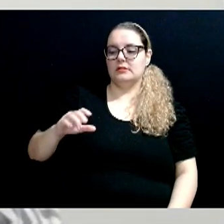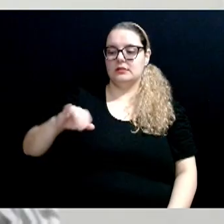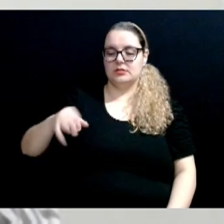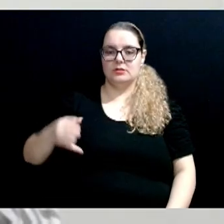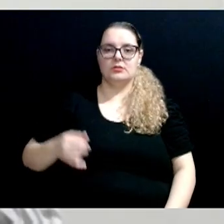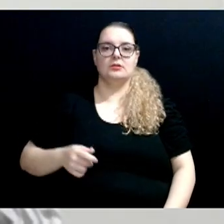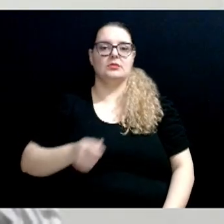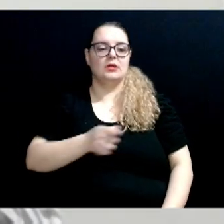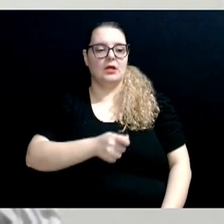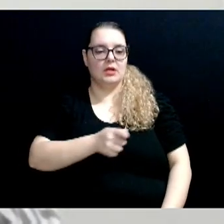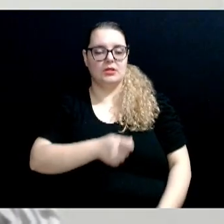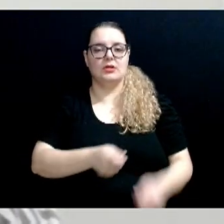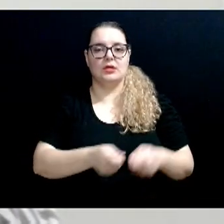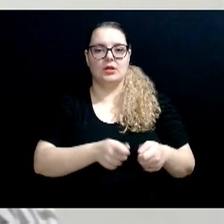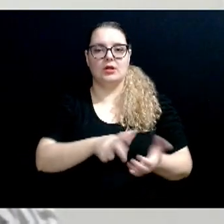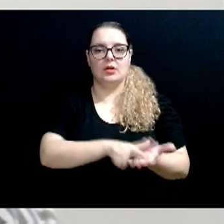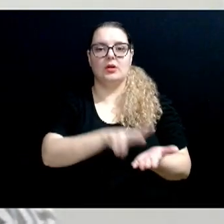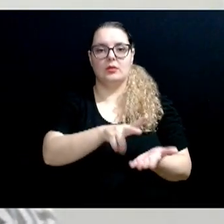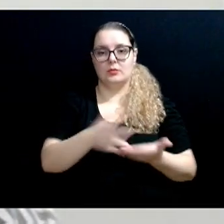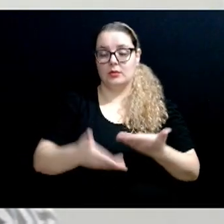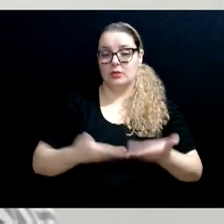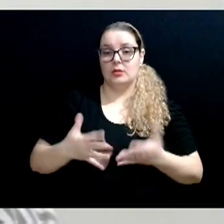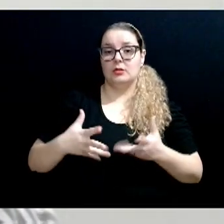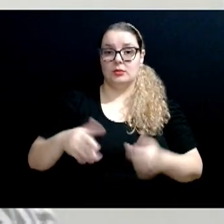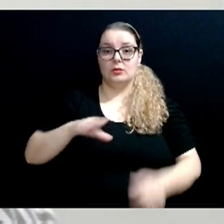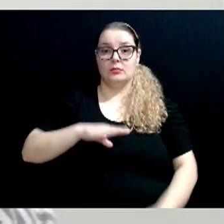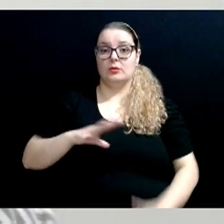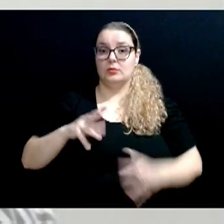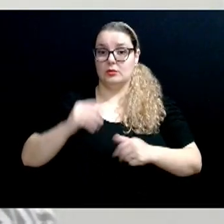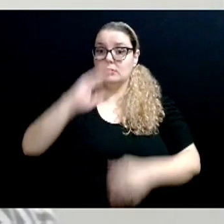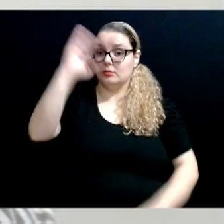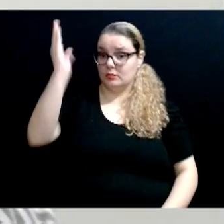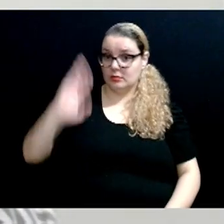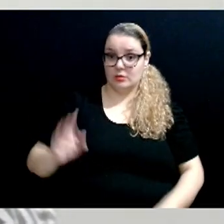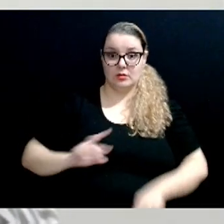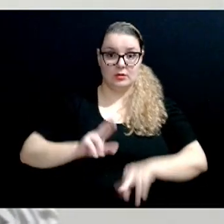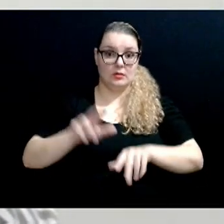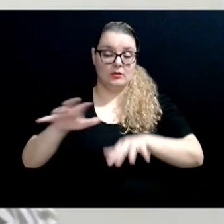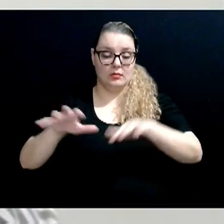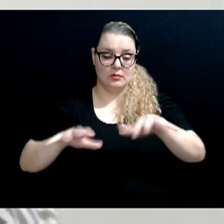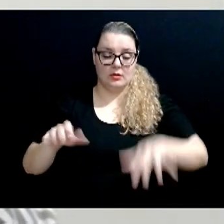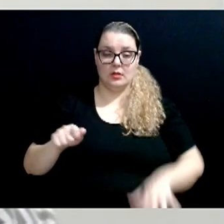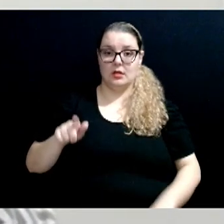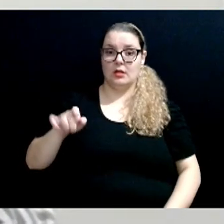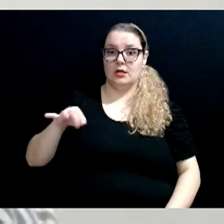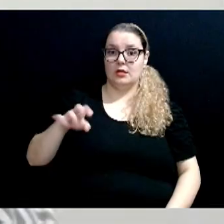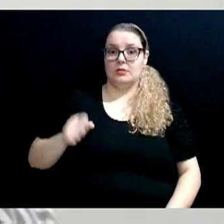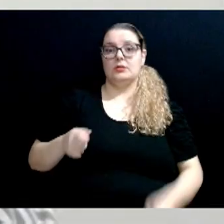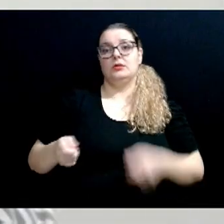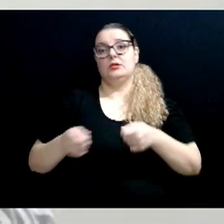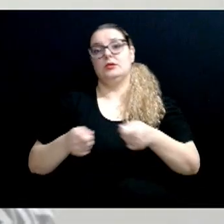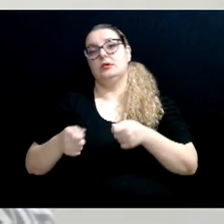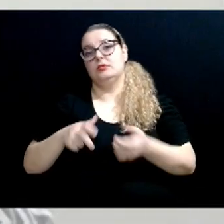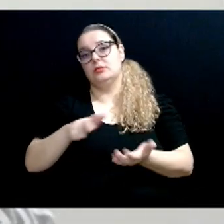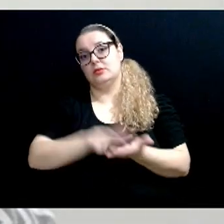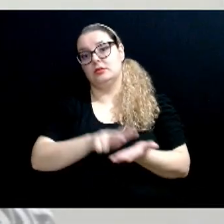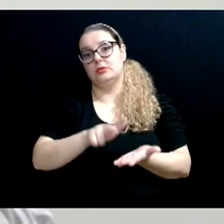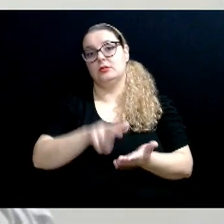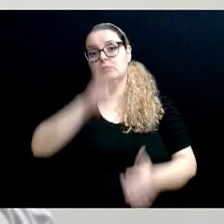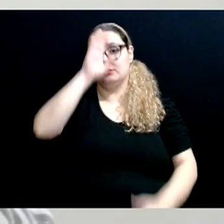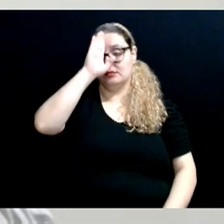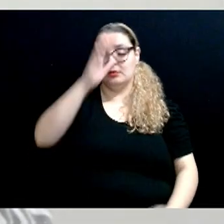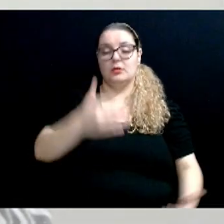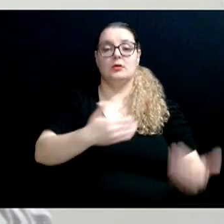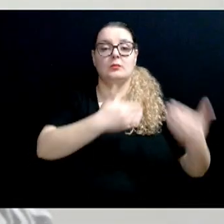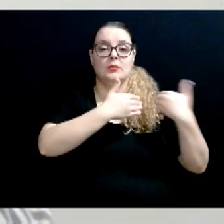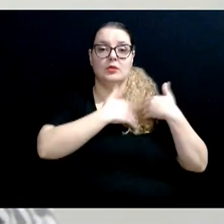né? Então, todo município no Brasil todo tem diversas agências reguladoras que são responsáveis por fiscalizar e regular